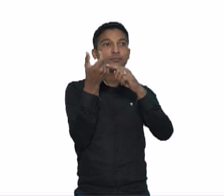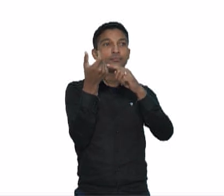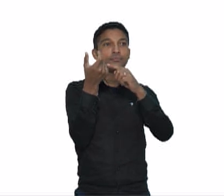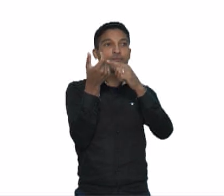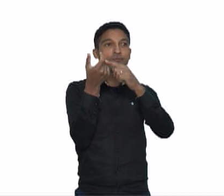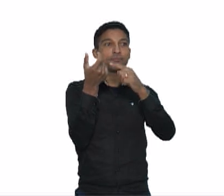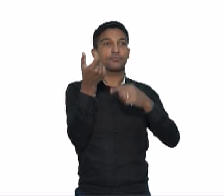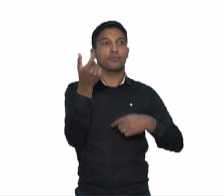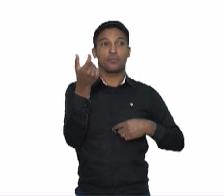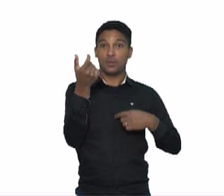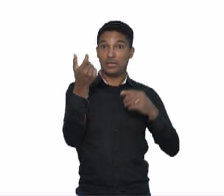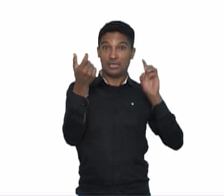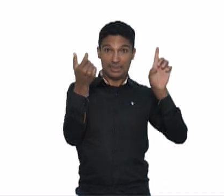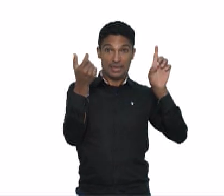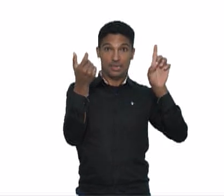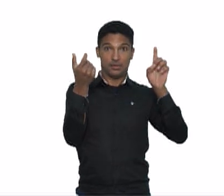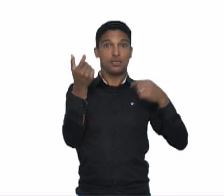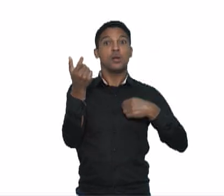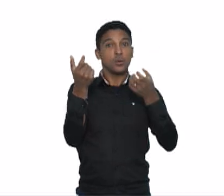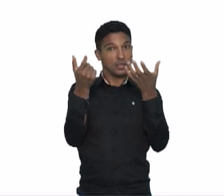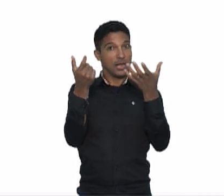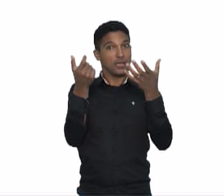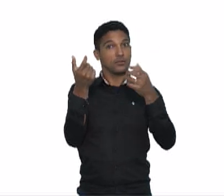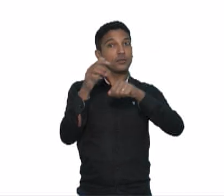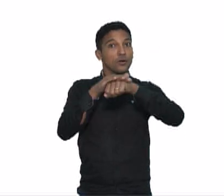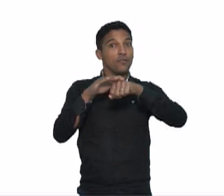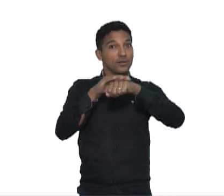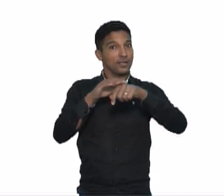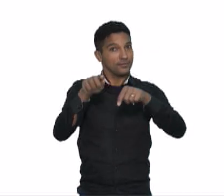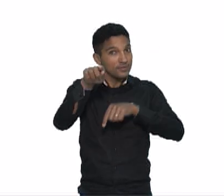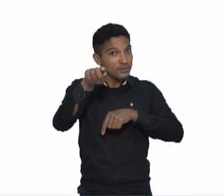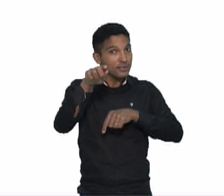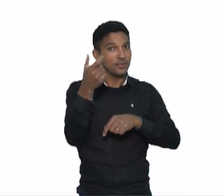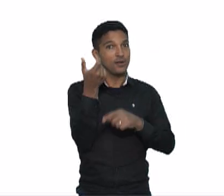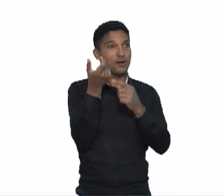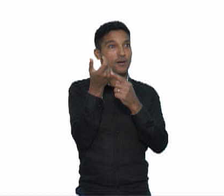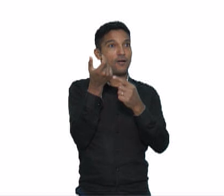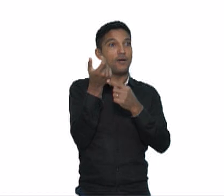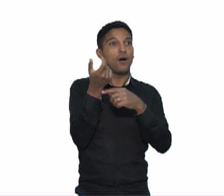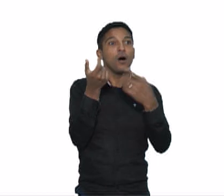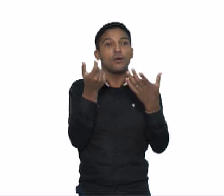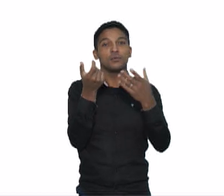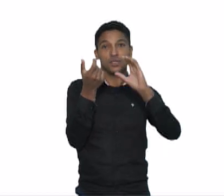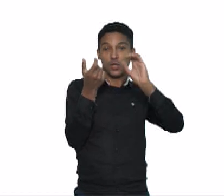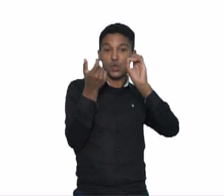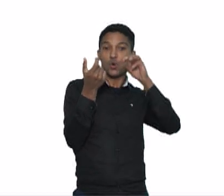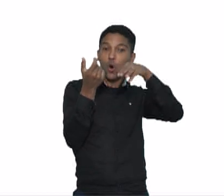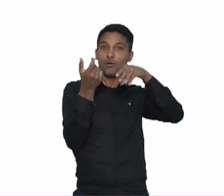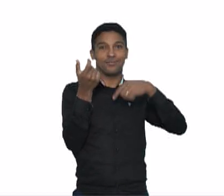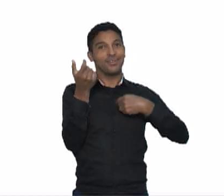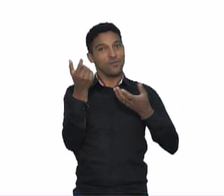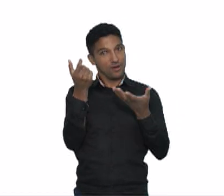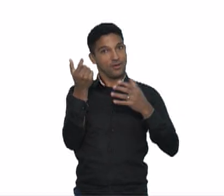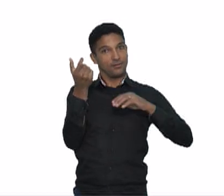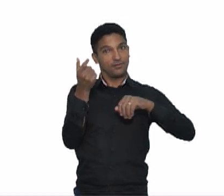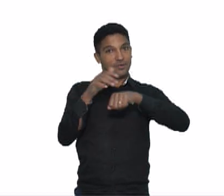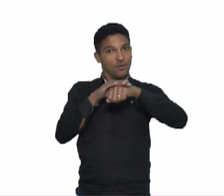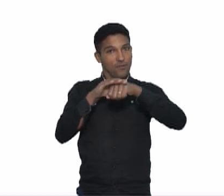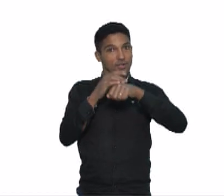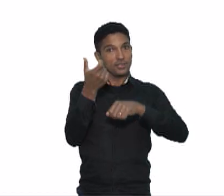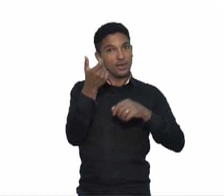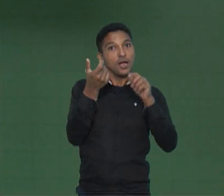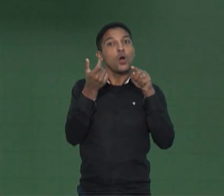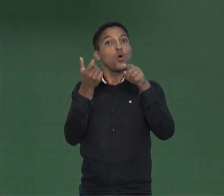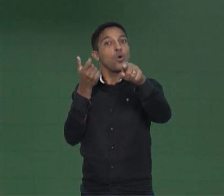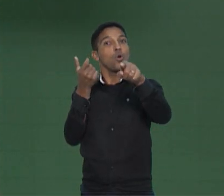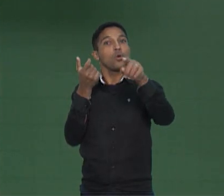temos um artigo. Emprestou para quem? Para Madalena. O para, uma preposição. Temos um